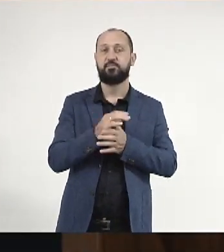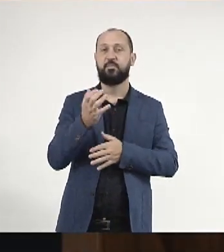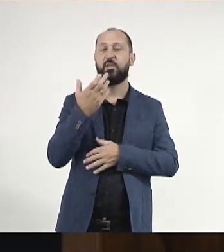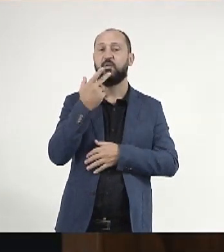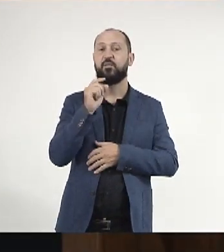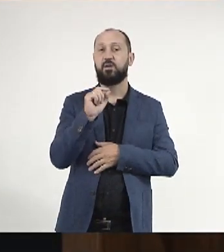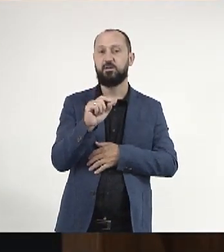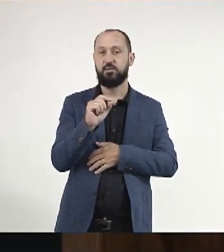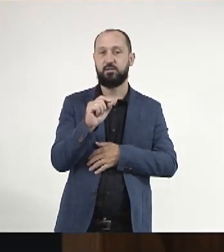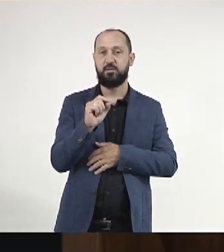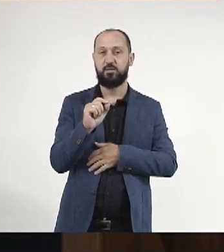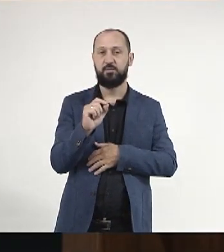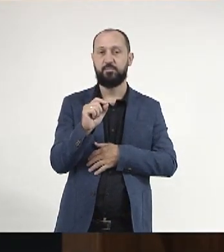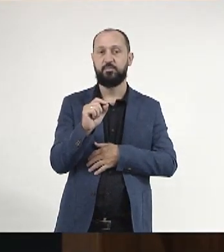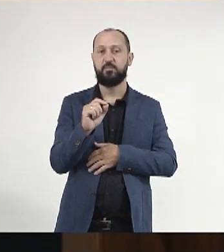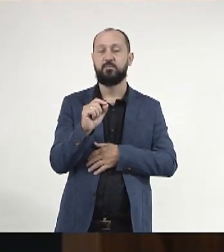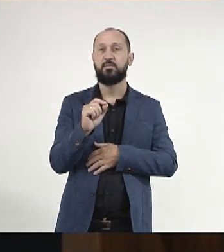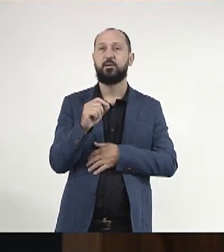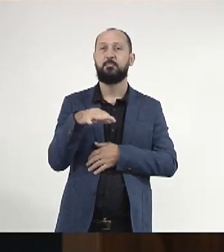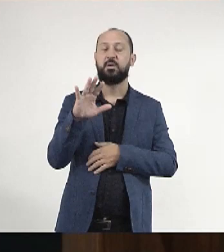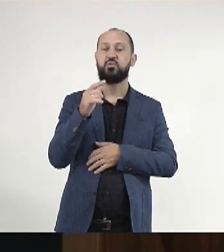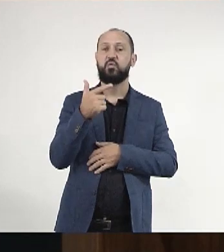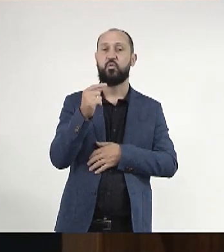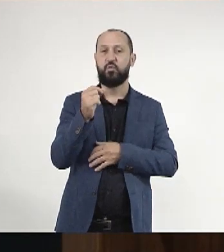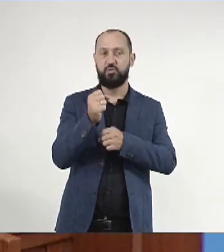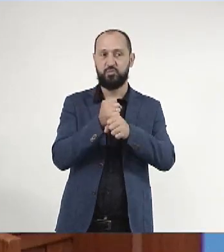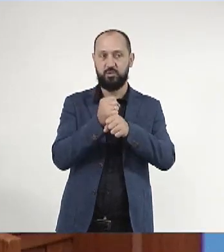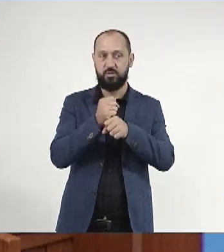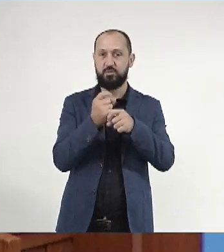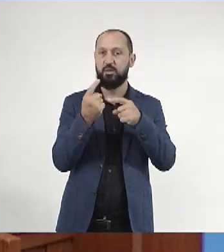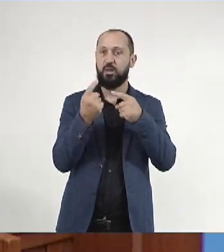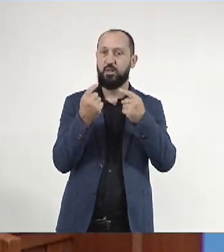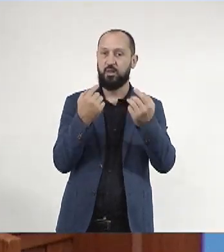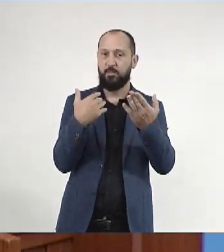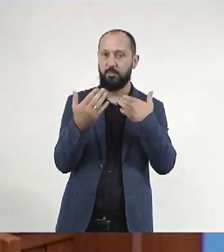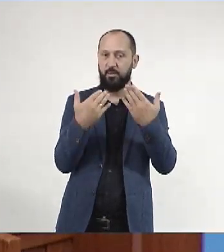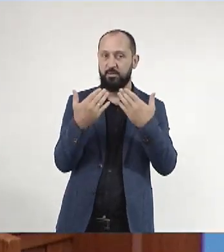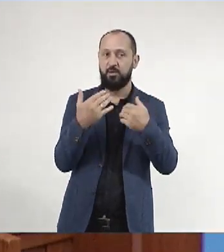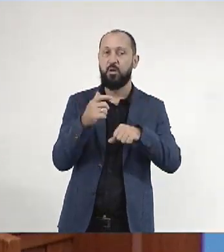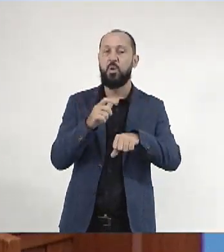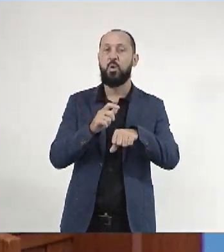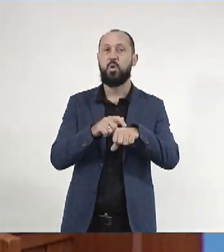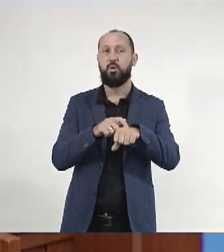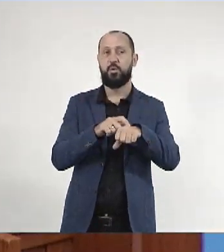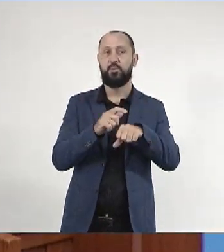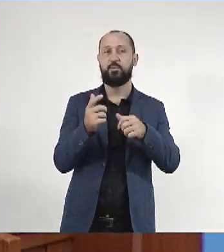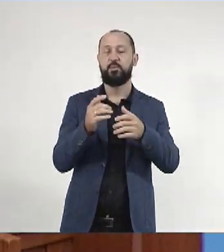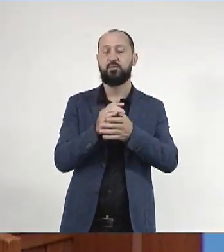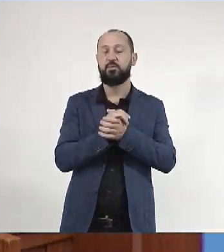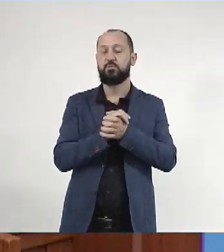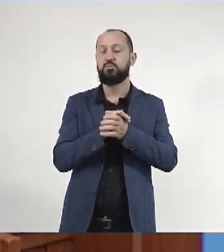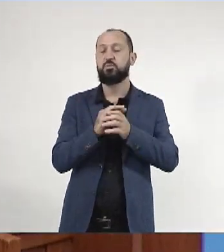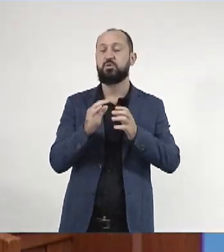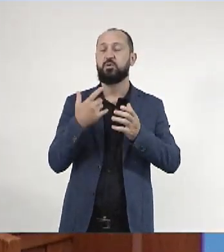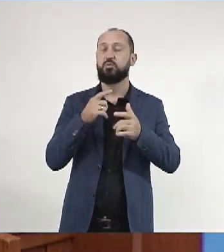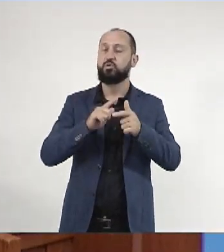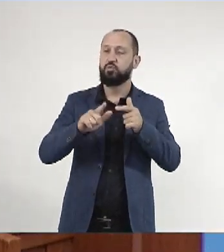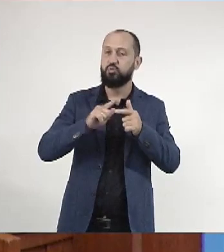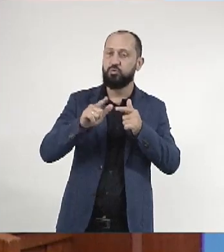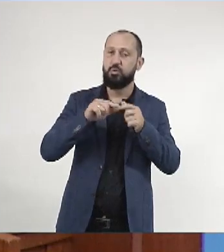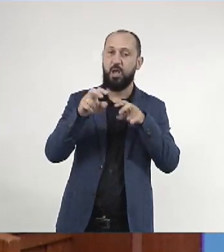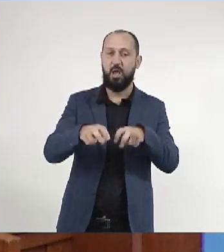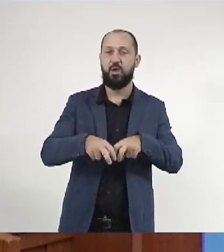é que há mais de 20 anos eu debato aqui nessa casa a situação dos conflitos